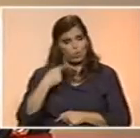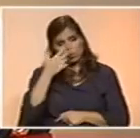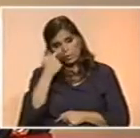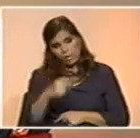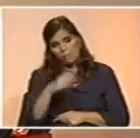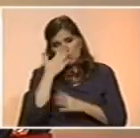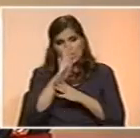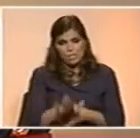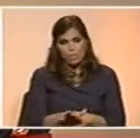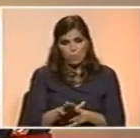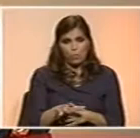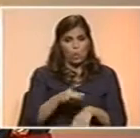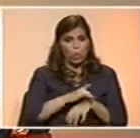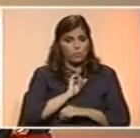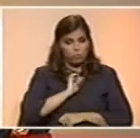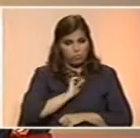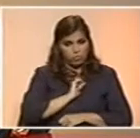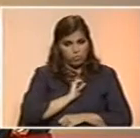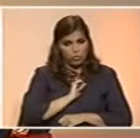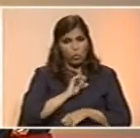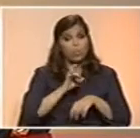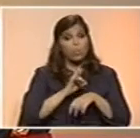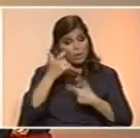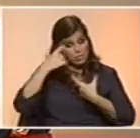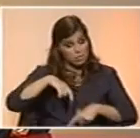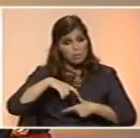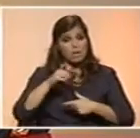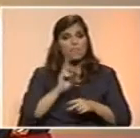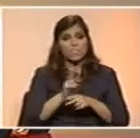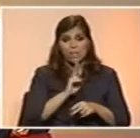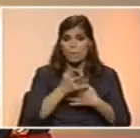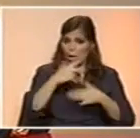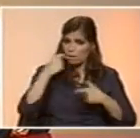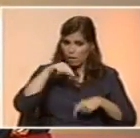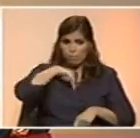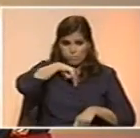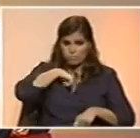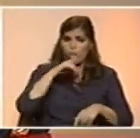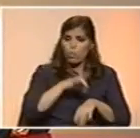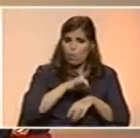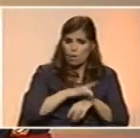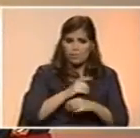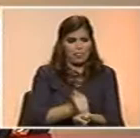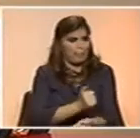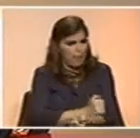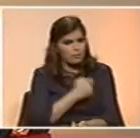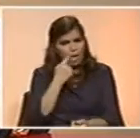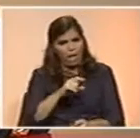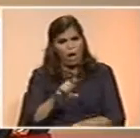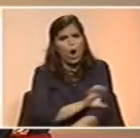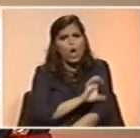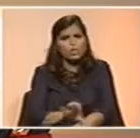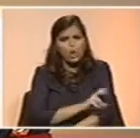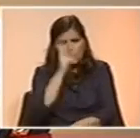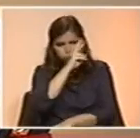meus com doenças metabólicas e que são vegetarianos. E, de qualquer forma, têm doenças metabólicas, inclusive a diabetes e colesterol